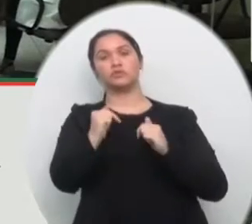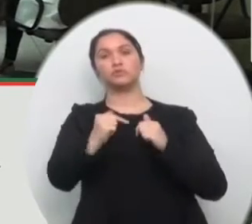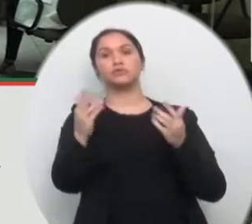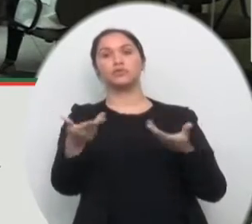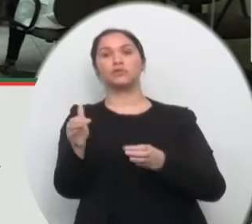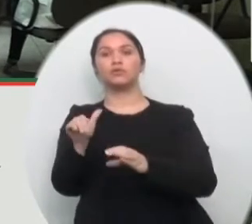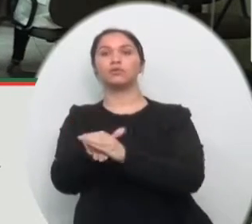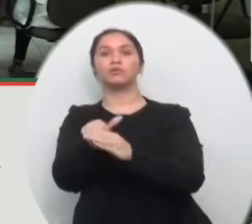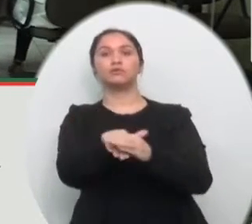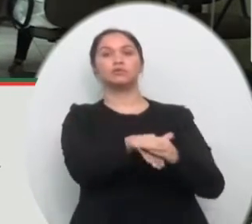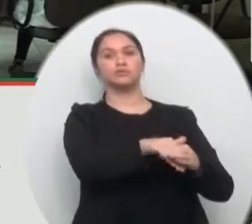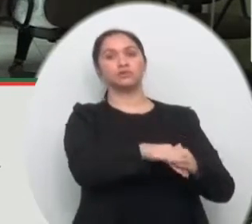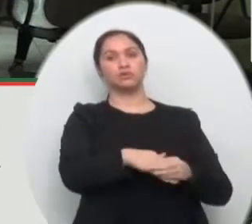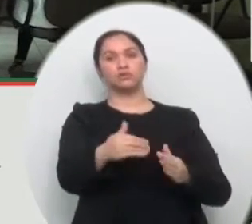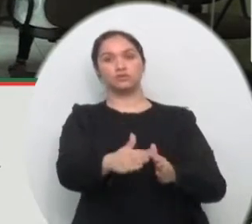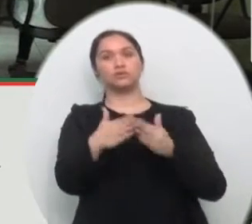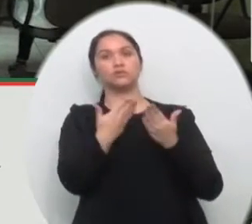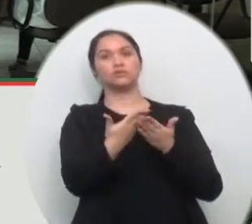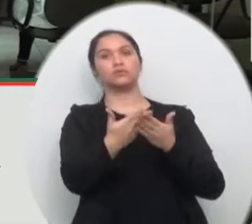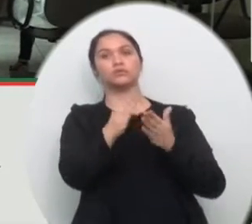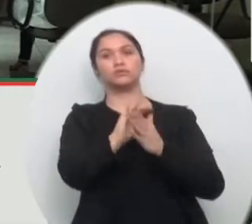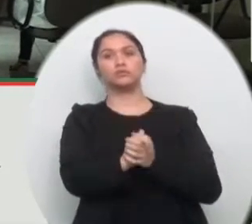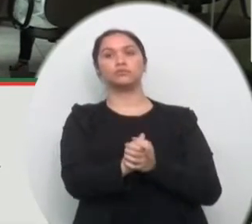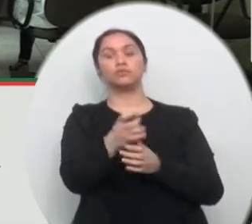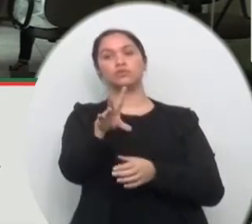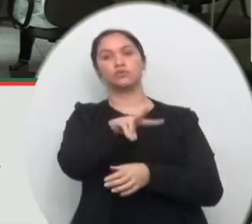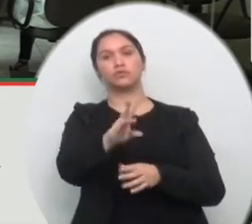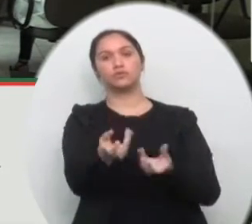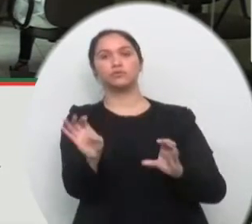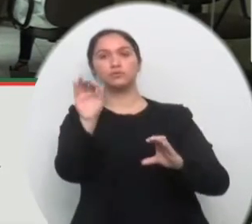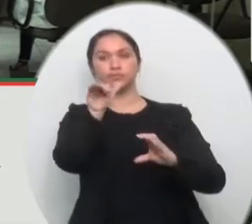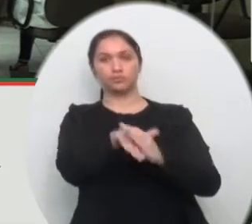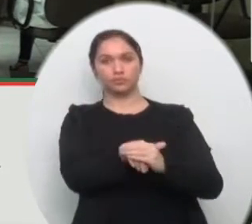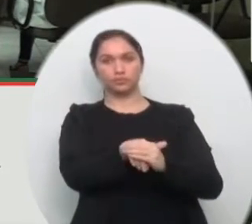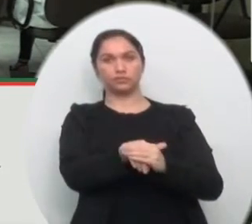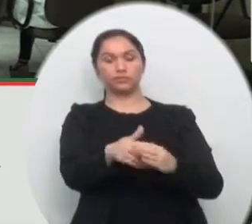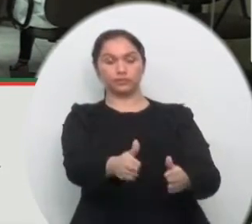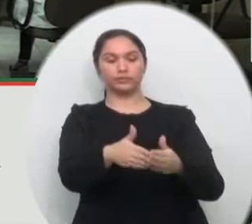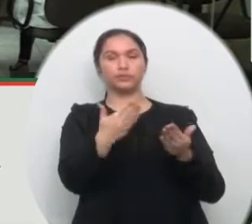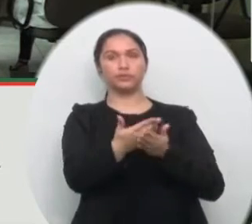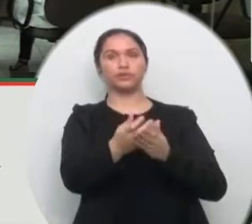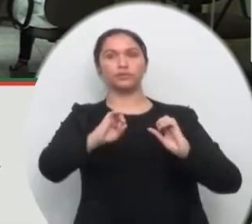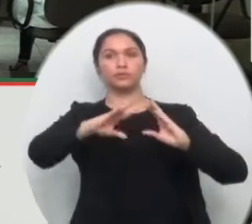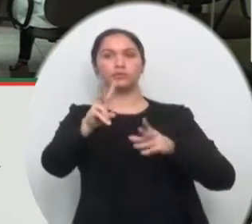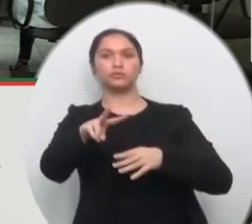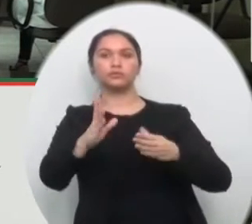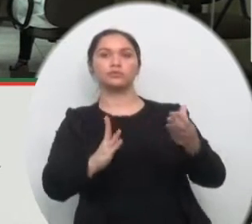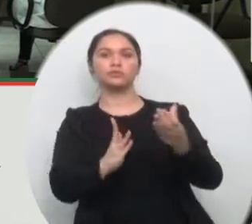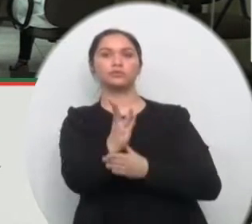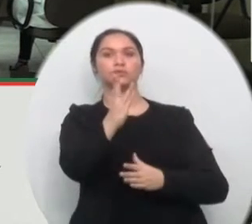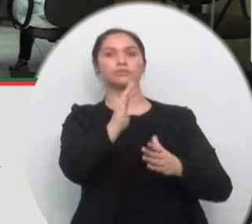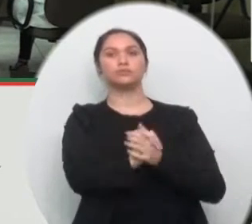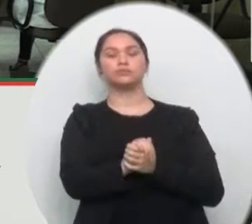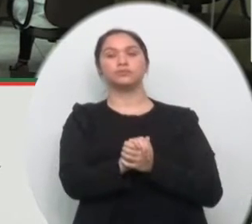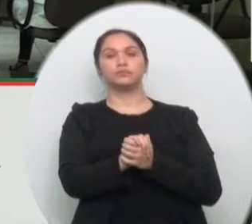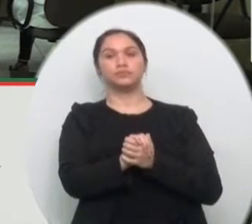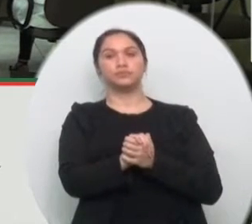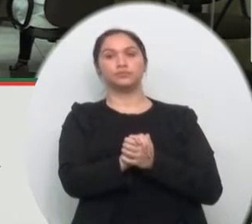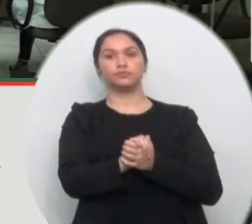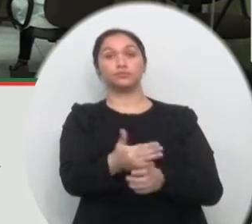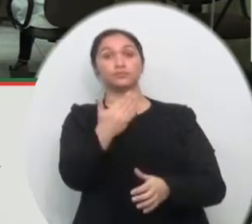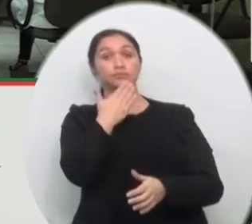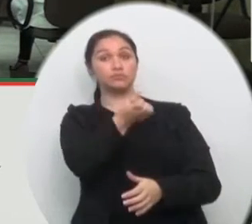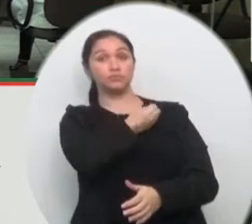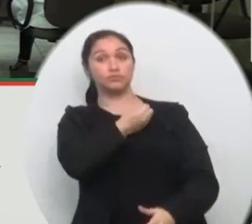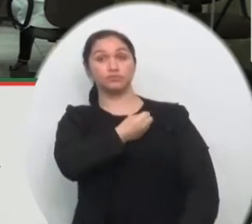queiram discutir, o requerimento está em votação. Os vereadores contrários se manifestem. O requerimento foi aprovado por unanimidade.